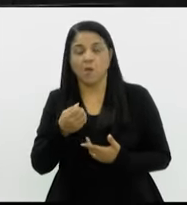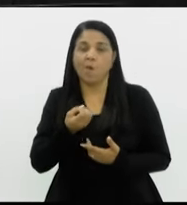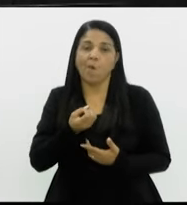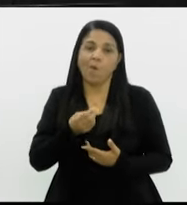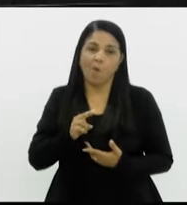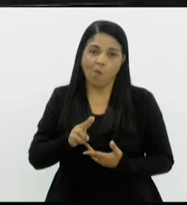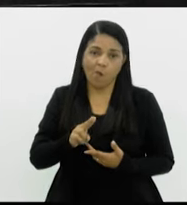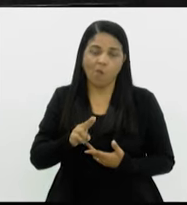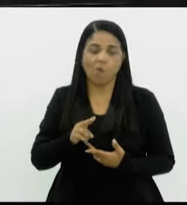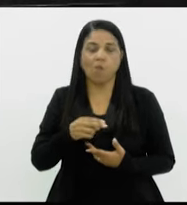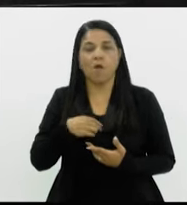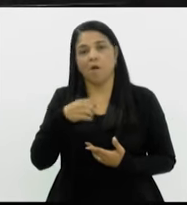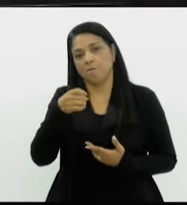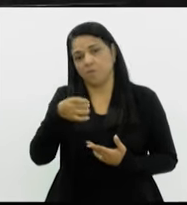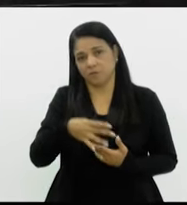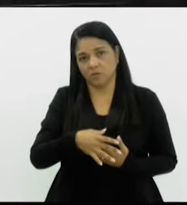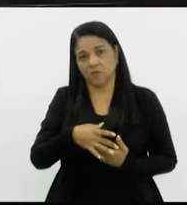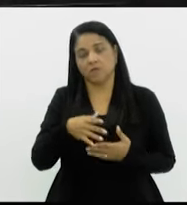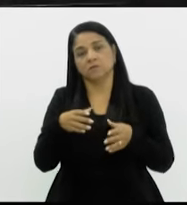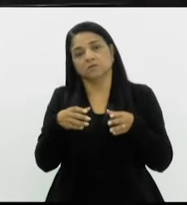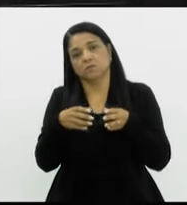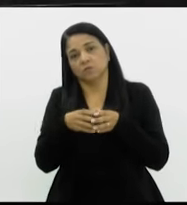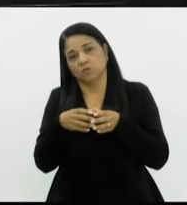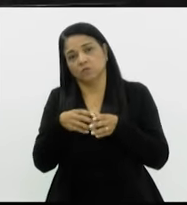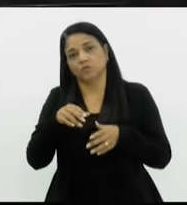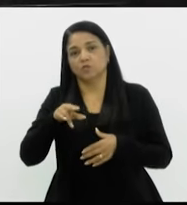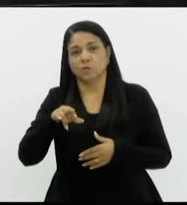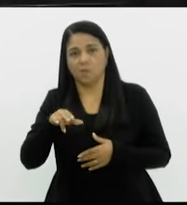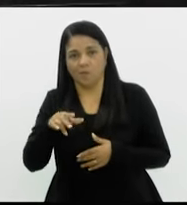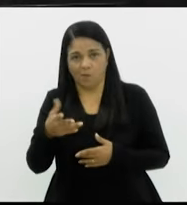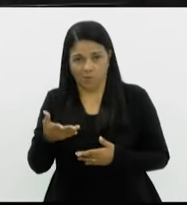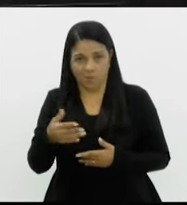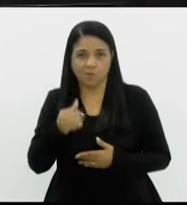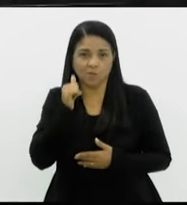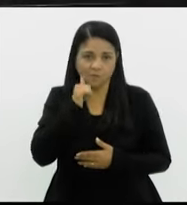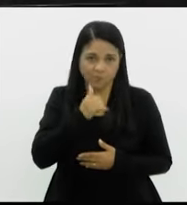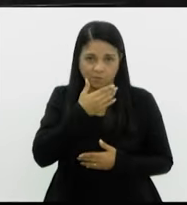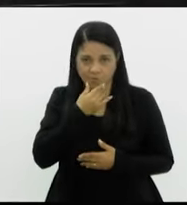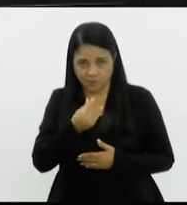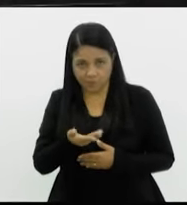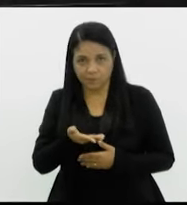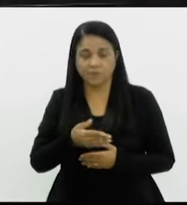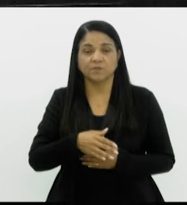desse grupo de irmãos e irmãs. Então, segue aqui a necessidade da gente aprovar